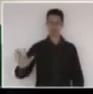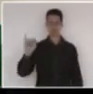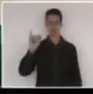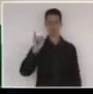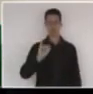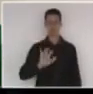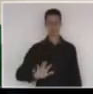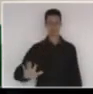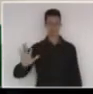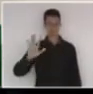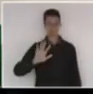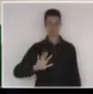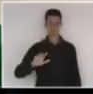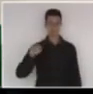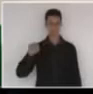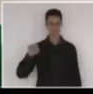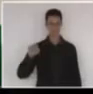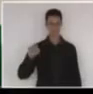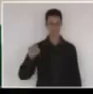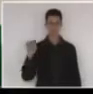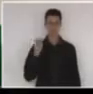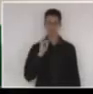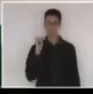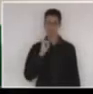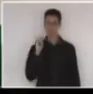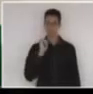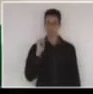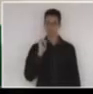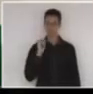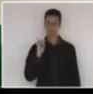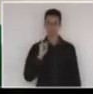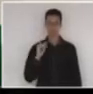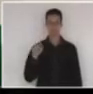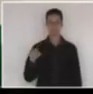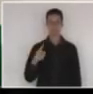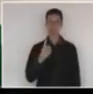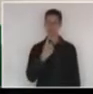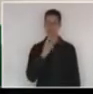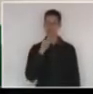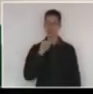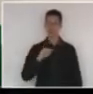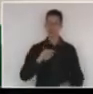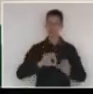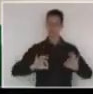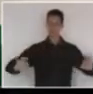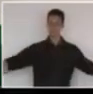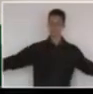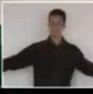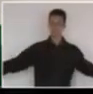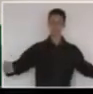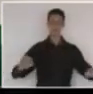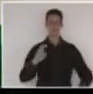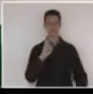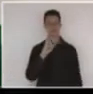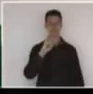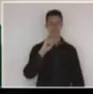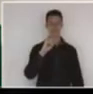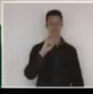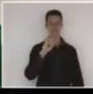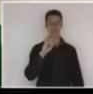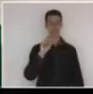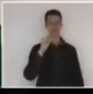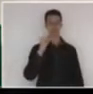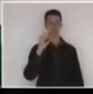um cultivo de 21 mil hectares estamos colhendo mais de 580 mil toneladas de